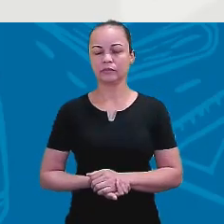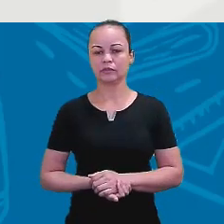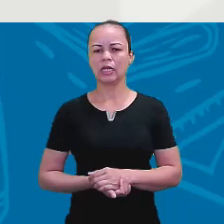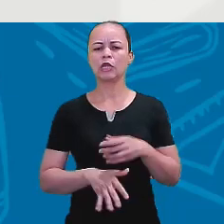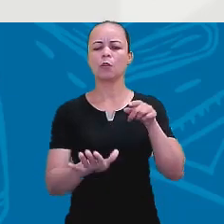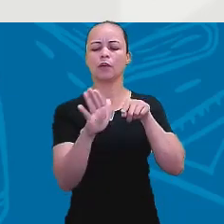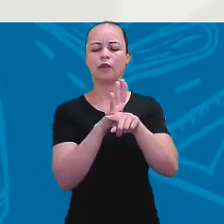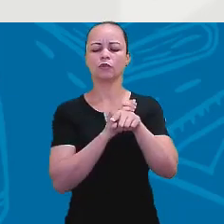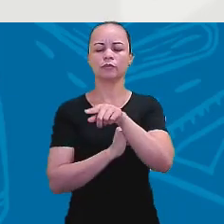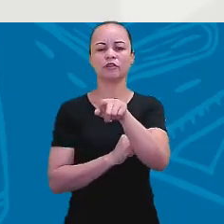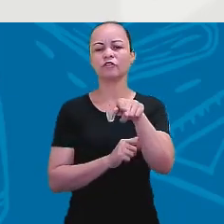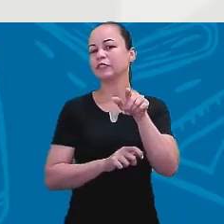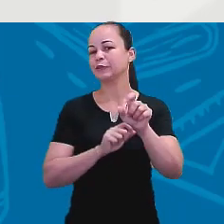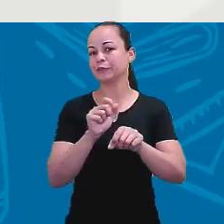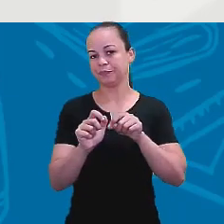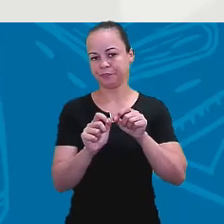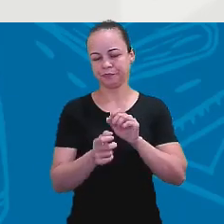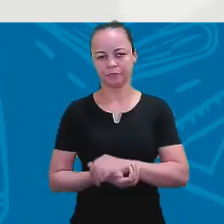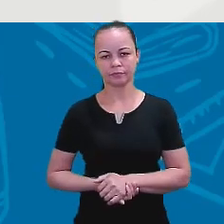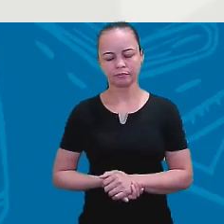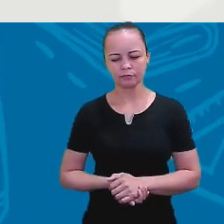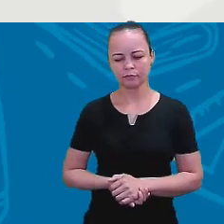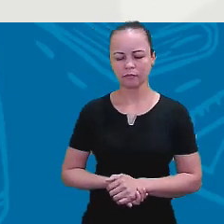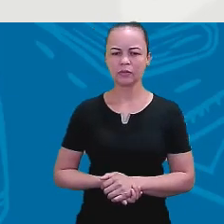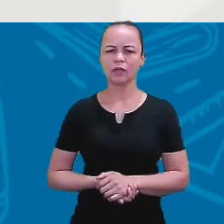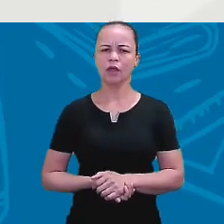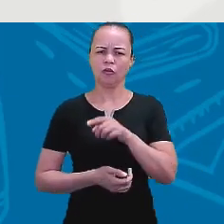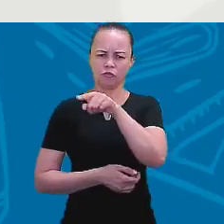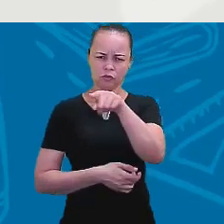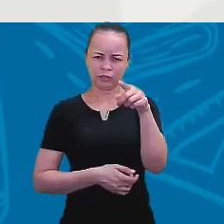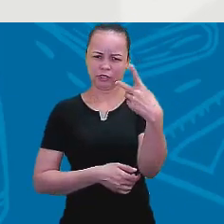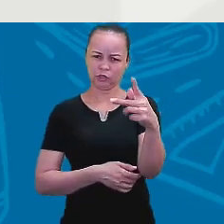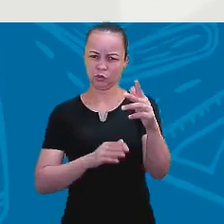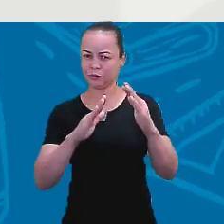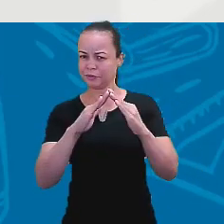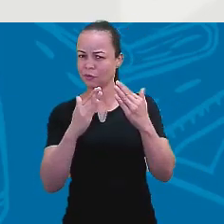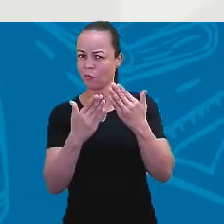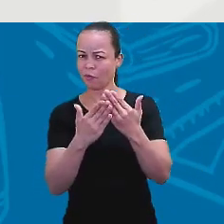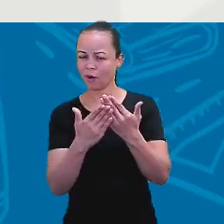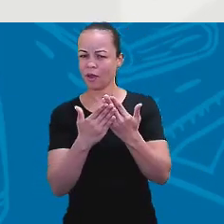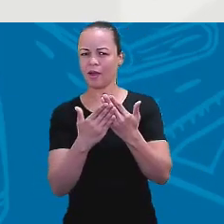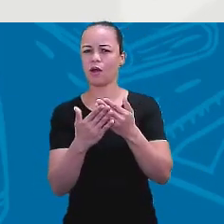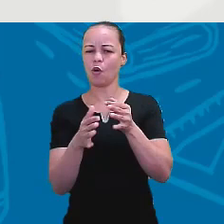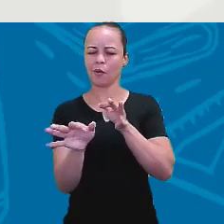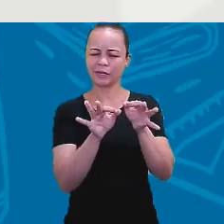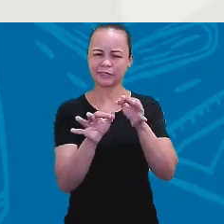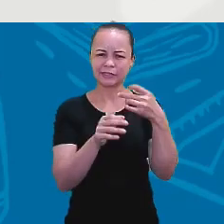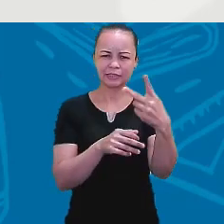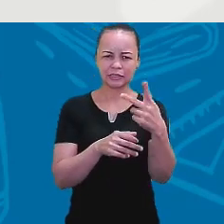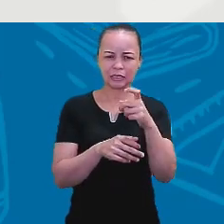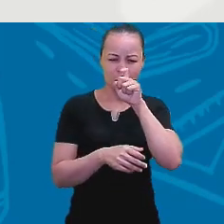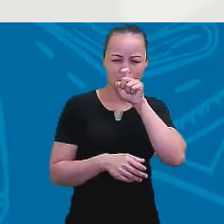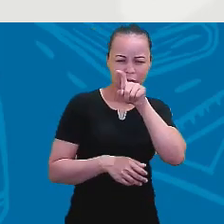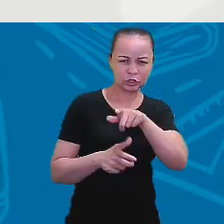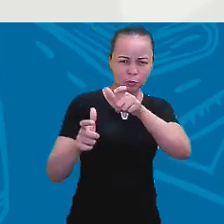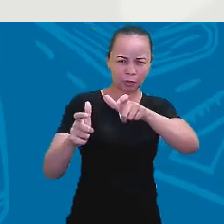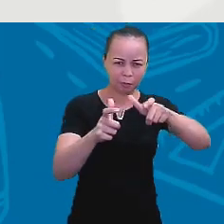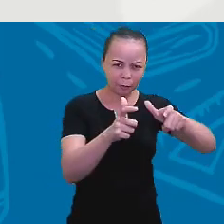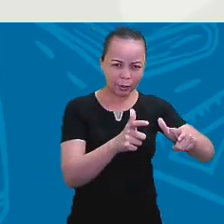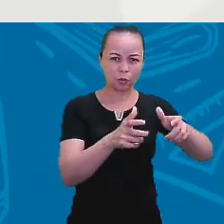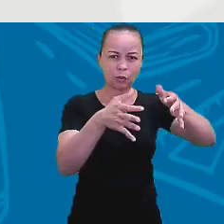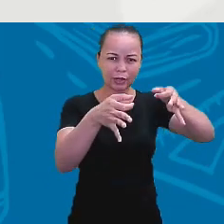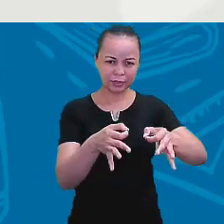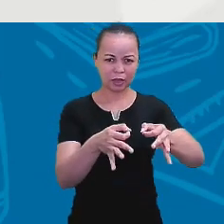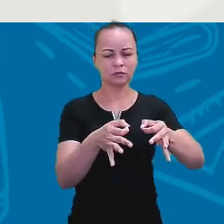para vocês, será que vocês lá na sua escola realizam a coleta seletiva? Será que na sua